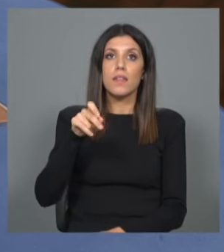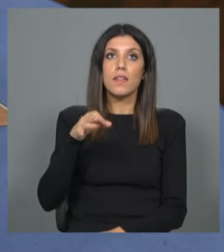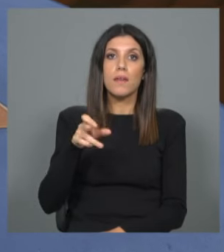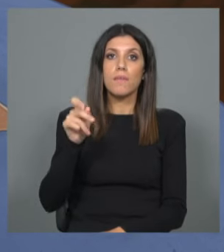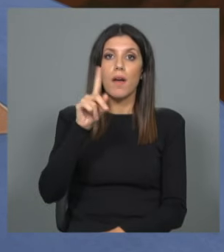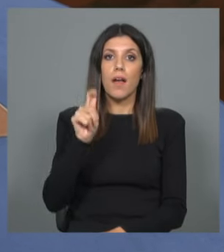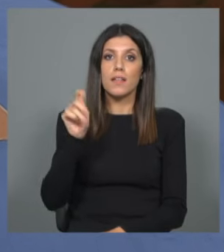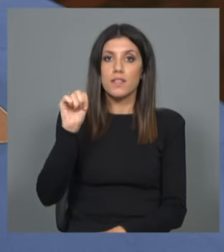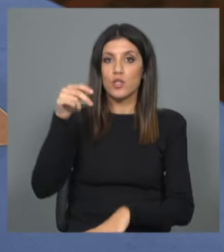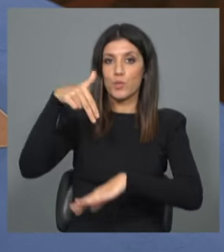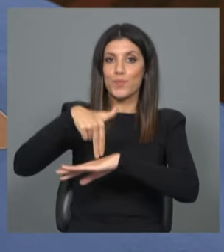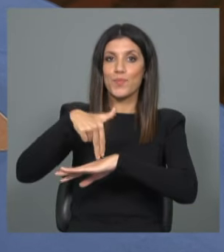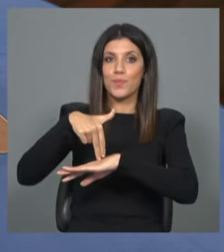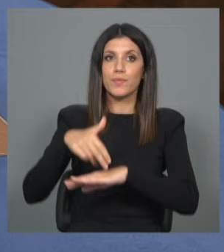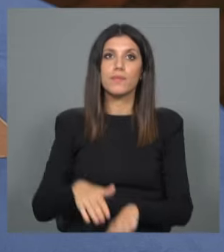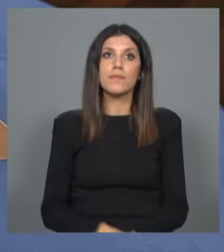partíamos precisamente desta